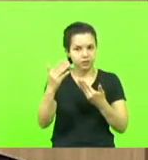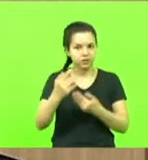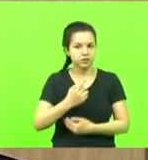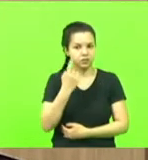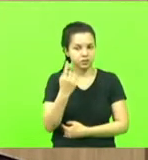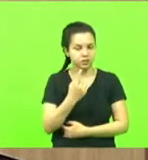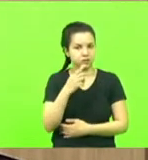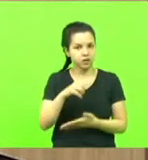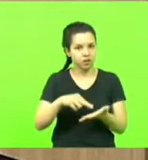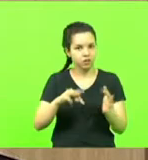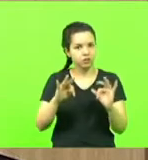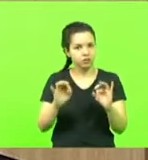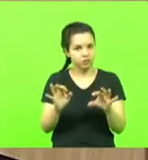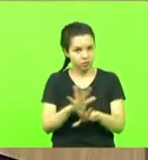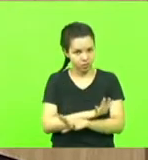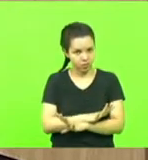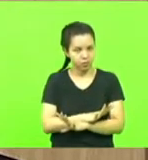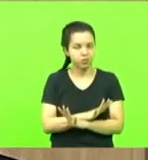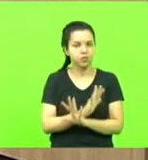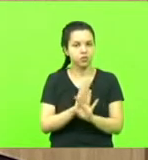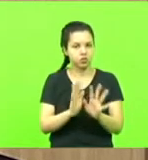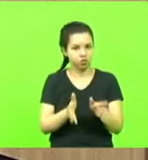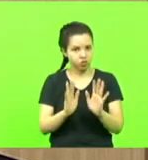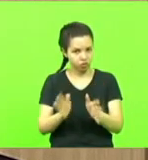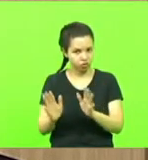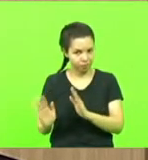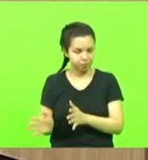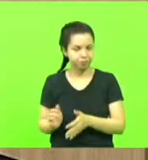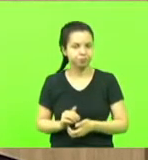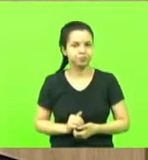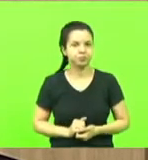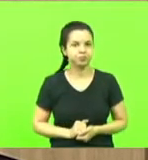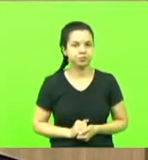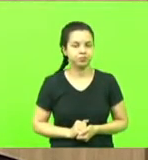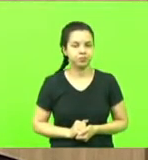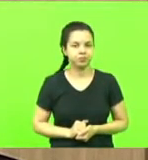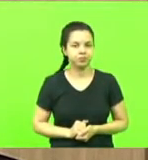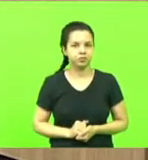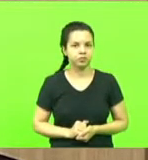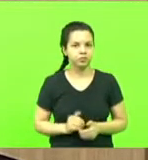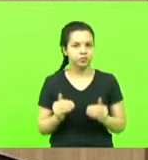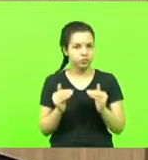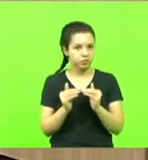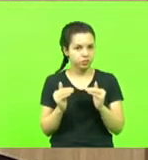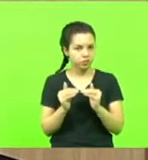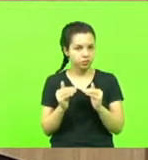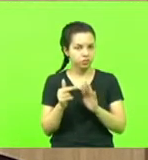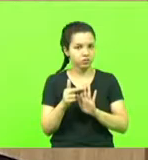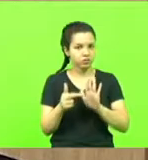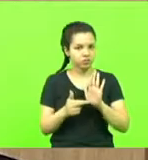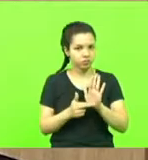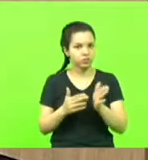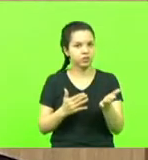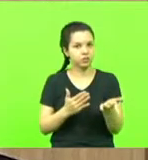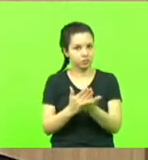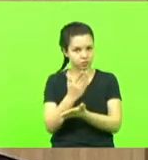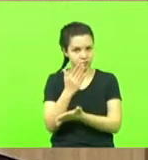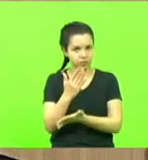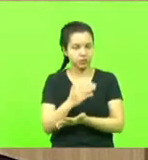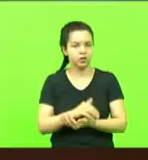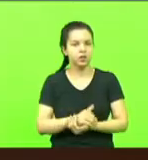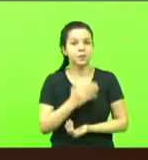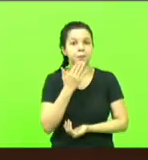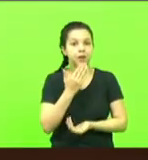as atas que os deputados já receberam seus e-mails em consonância ao nosso regimento interno, dou-as por aprovado. Peço